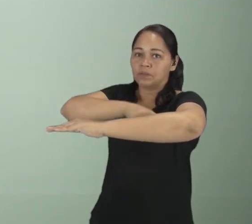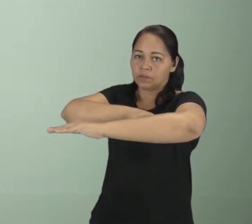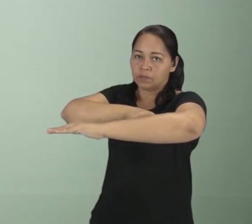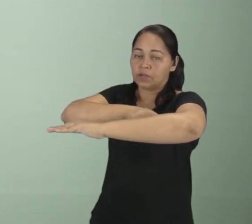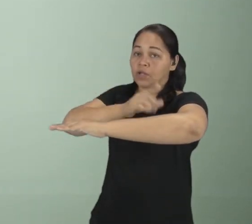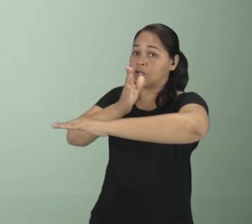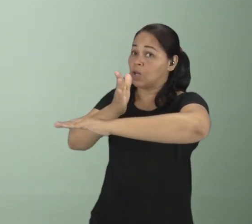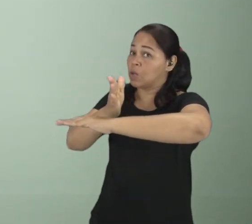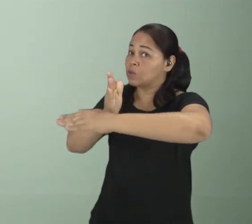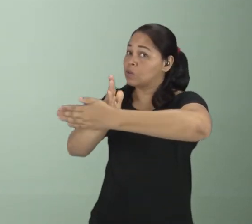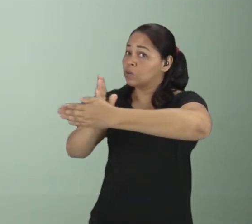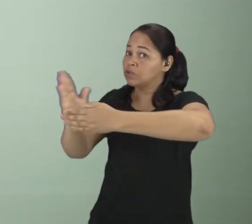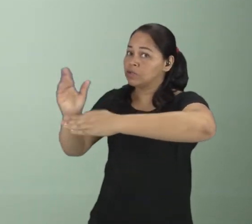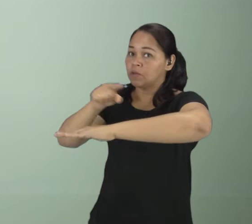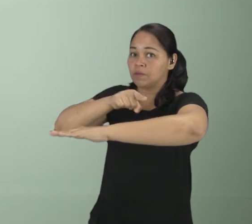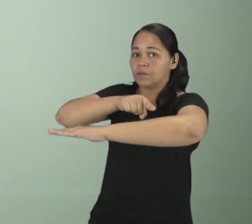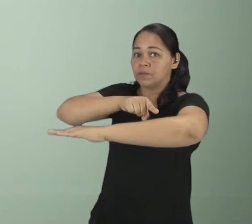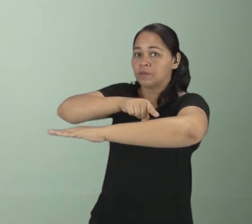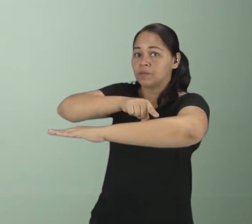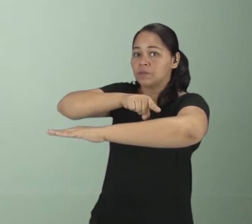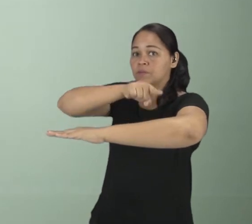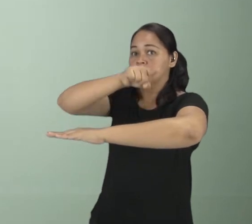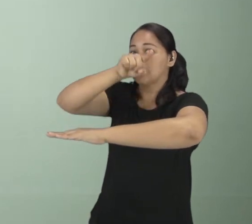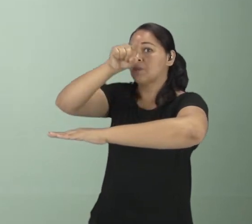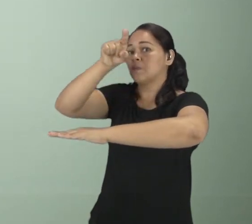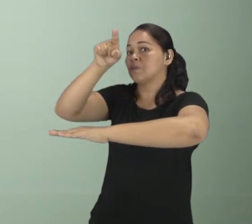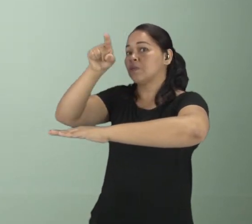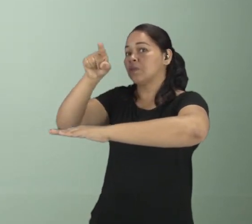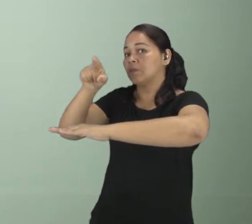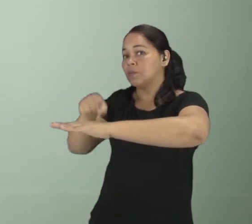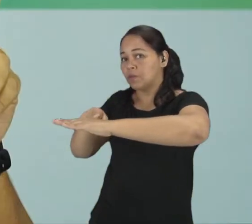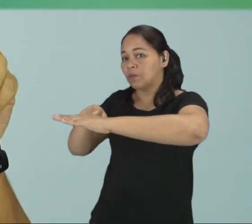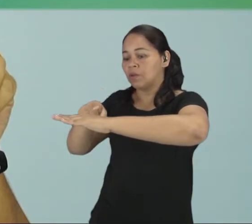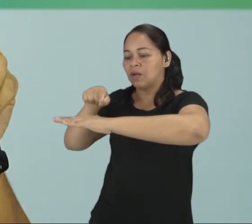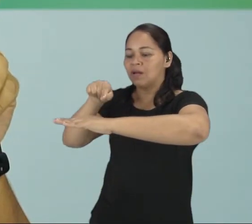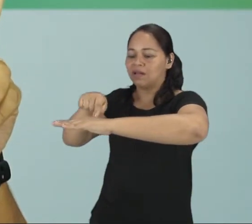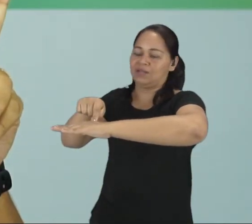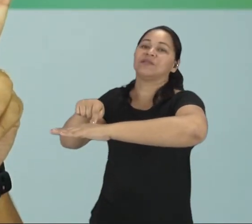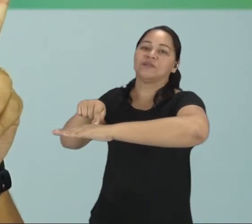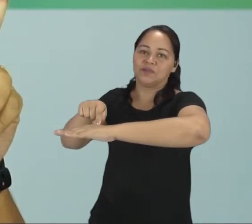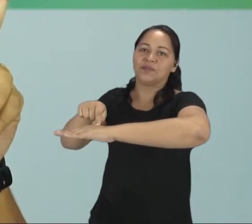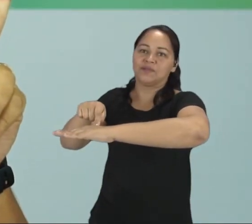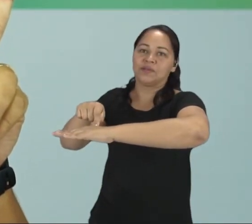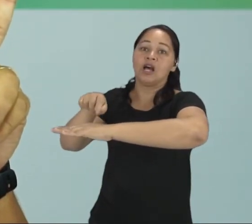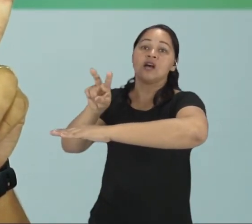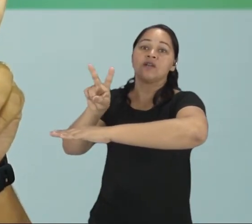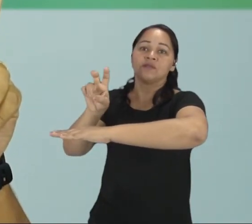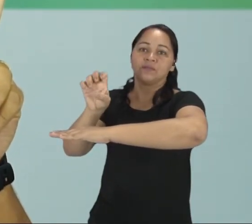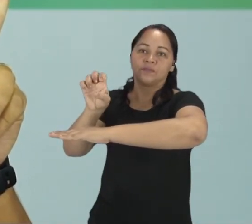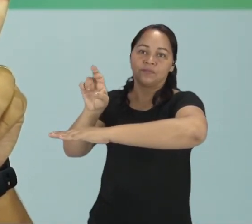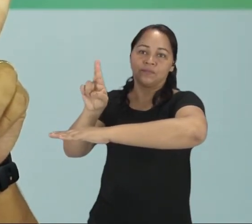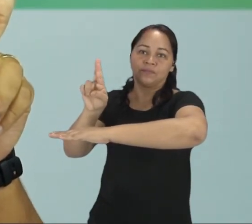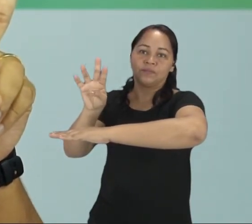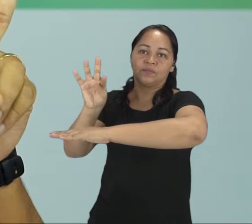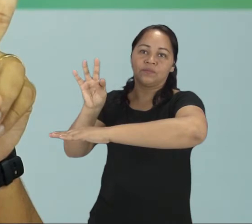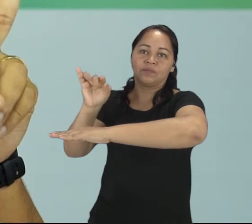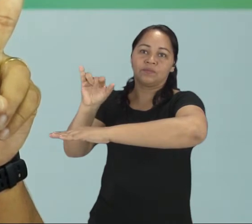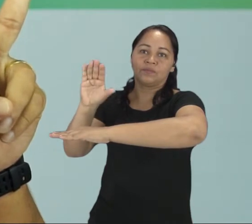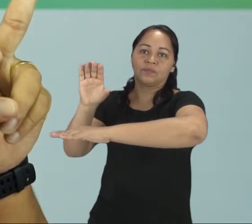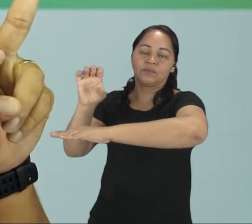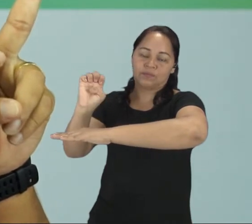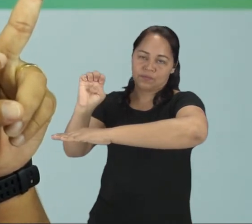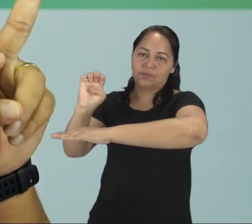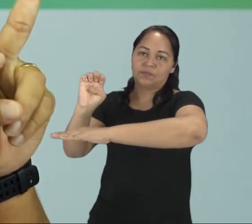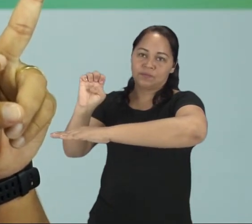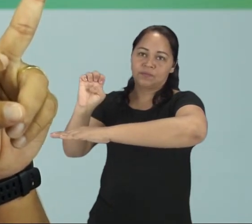início ela vem caindo e bem aqui, ó, esse ponto é que será o vértice da função, certo? E esse